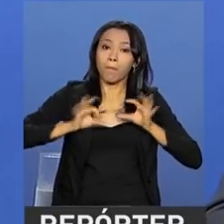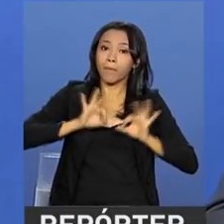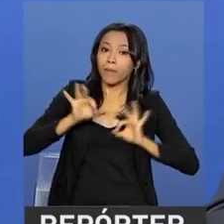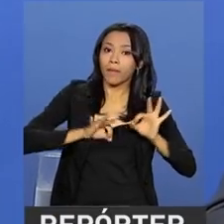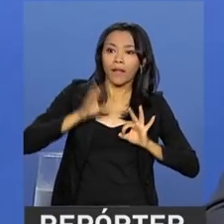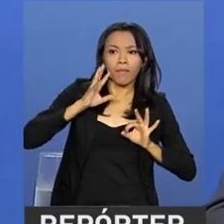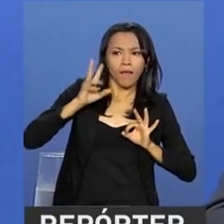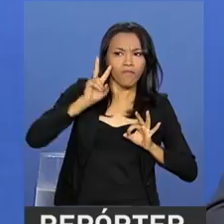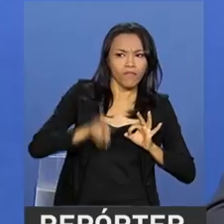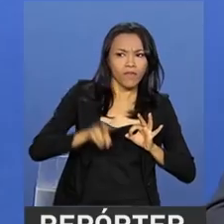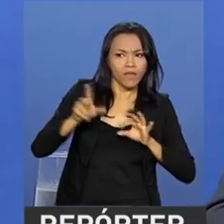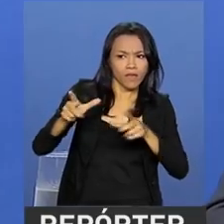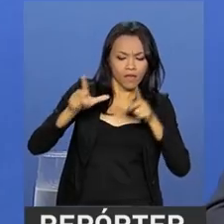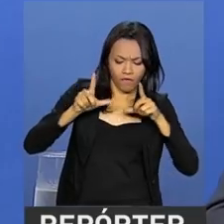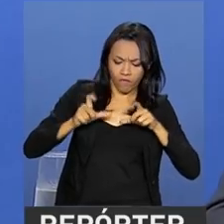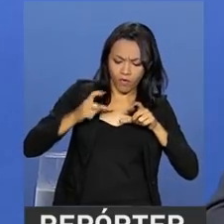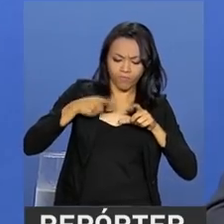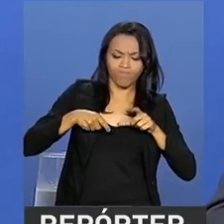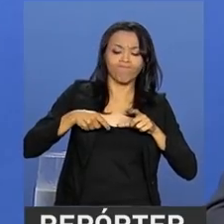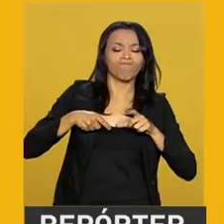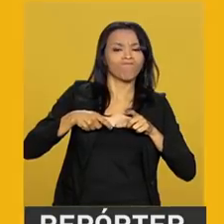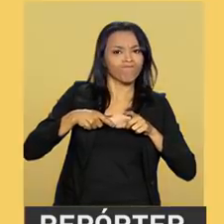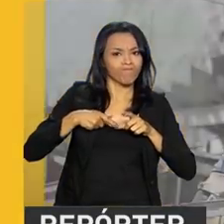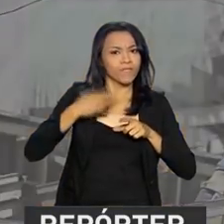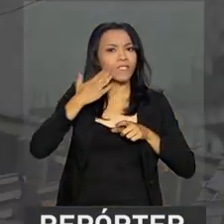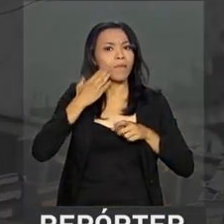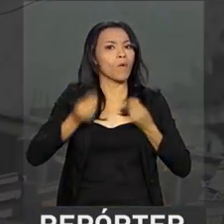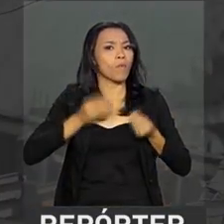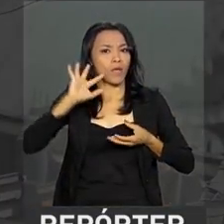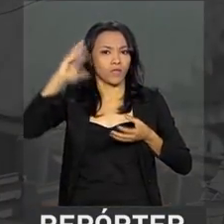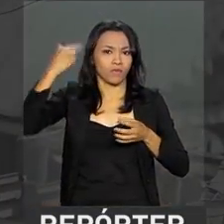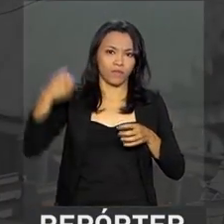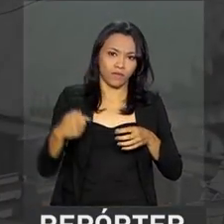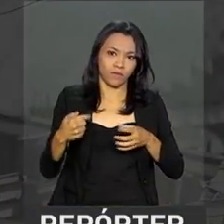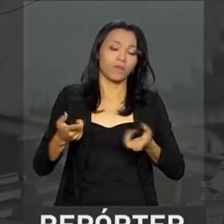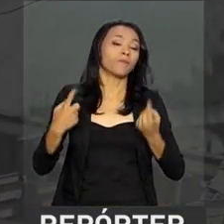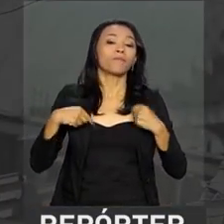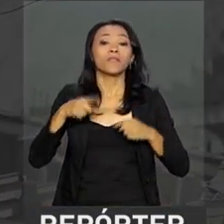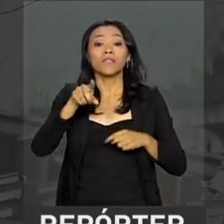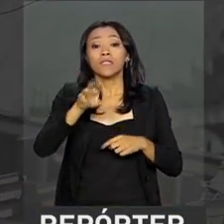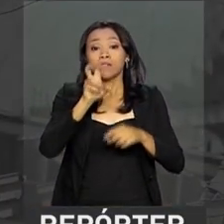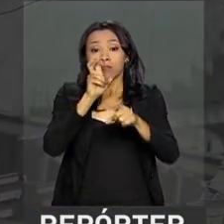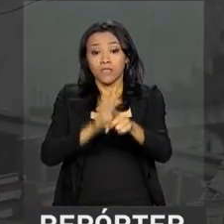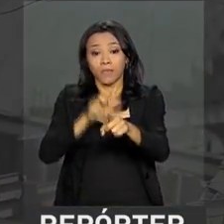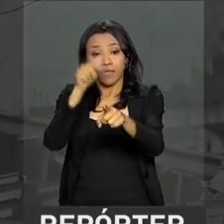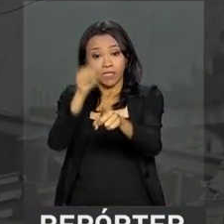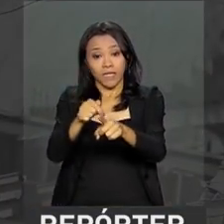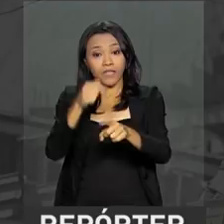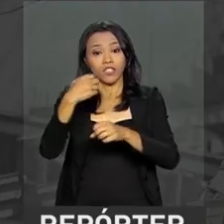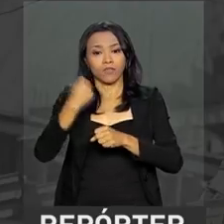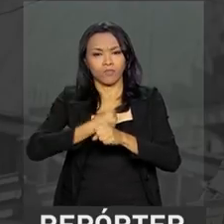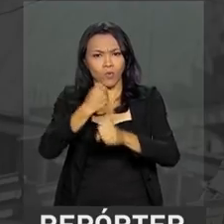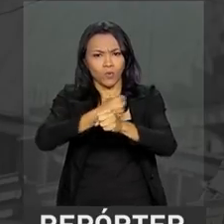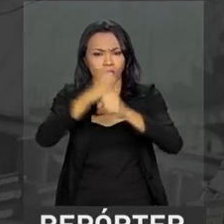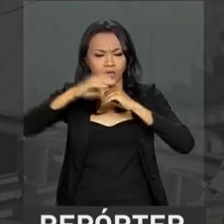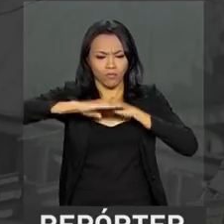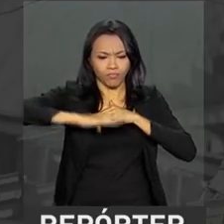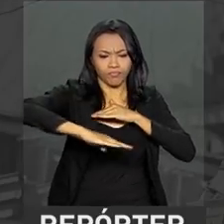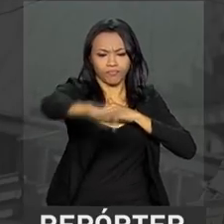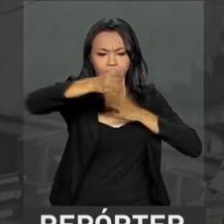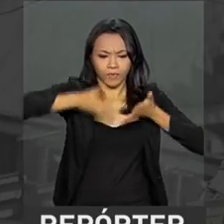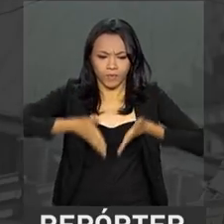receber e dar tratamento a essas informações todas são 57 ações e rodovias como duplicação recuperação e